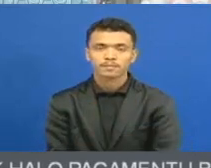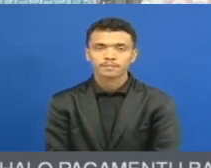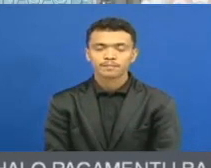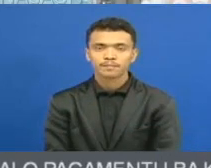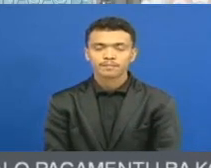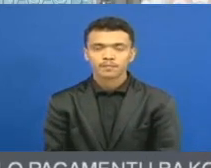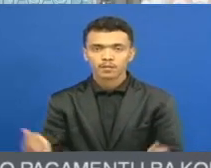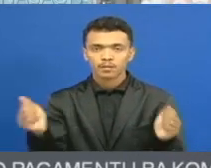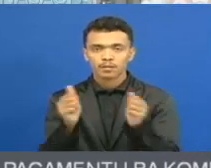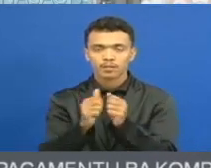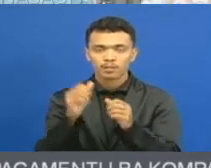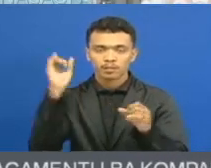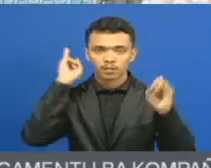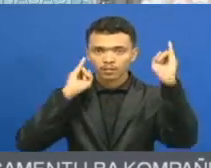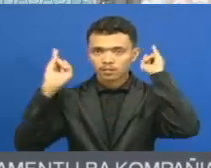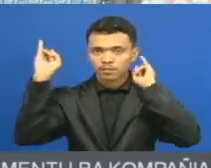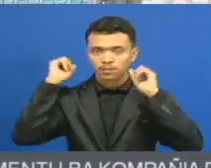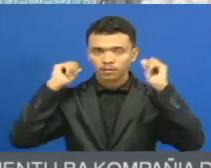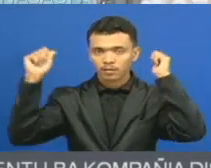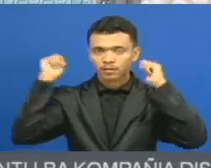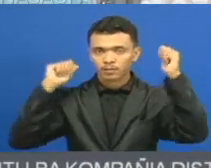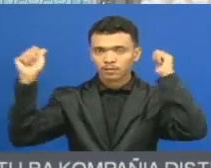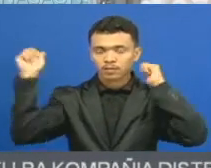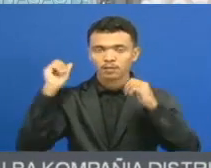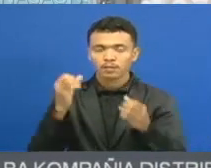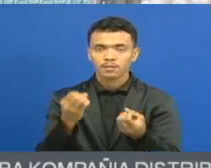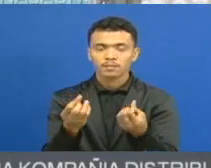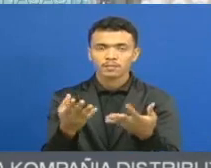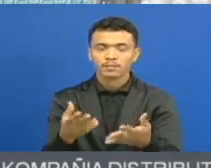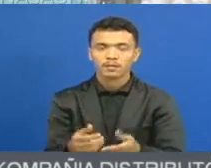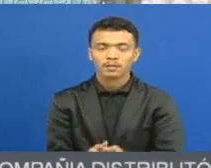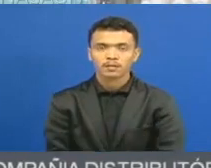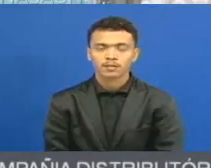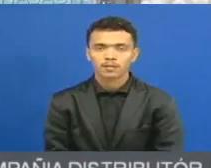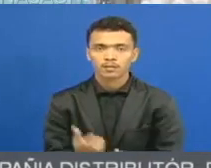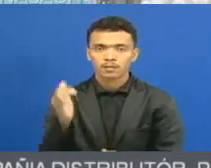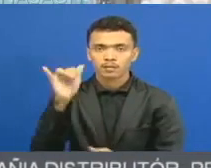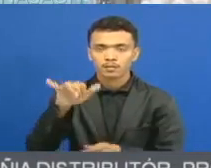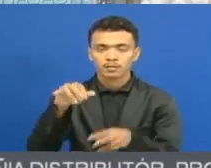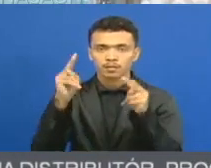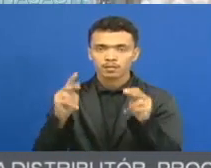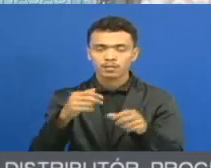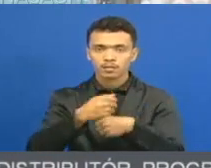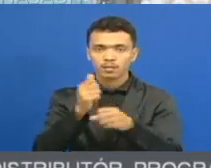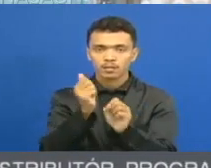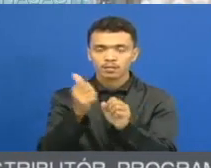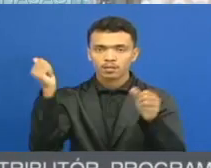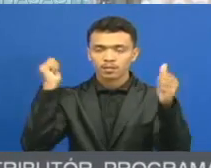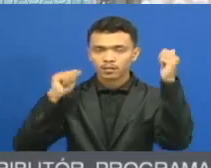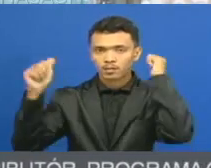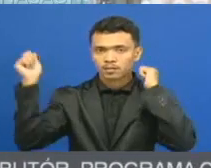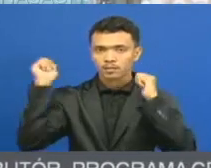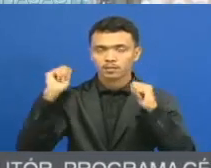ho atividade o yoi ne bem maka membro sira acesso capital husi cooperativa então sira tem que halar atividade sira atubele